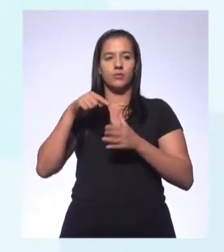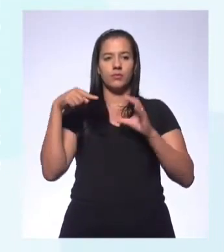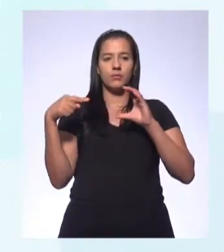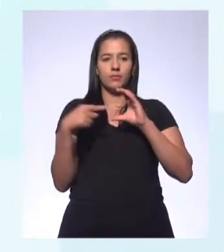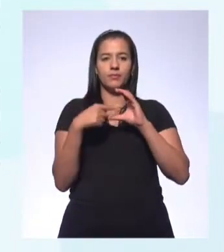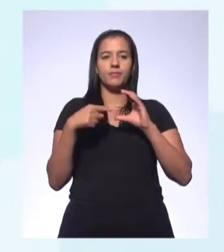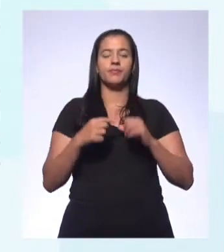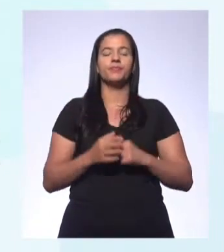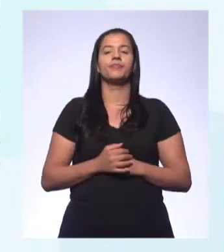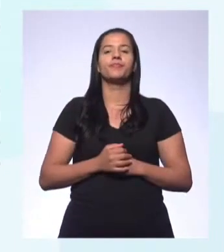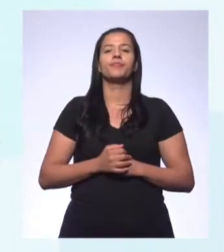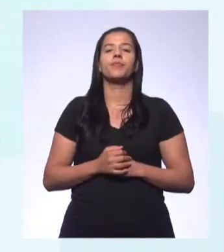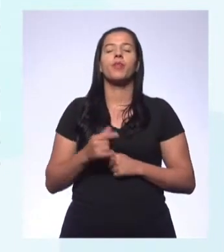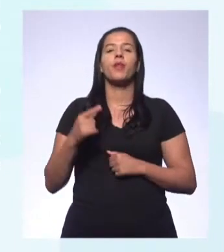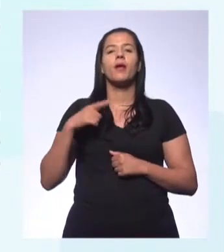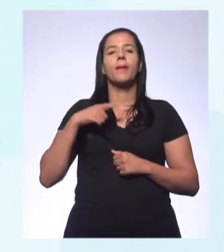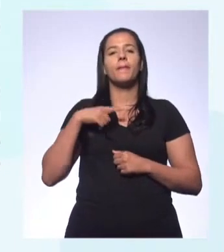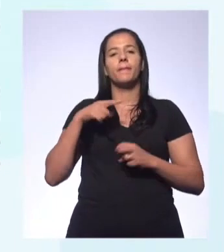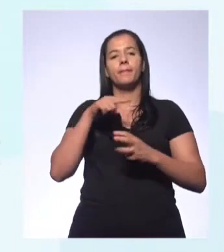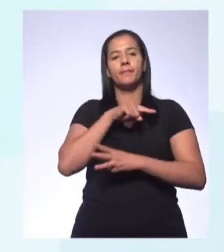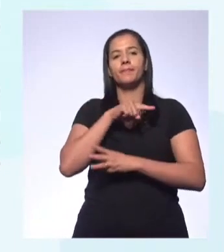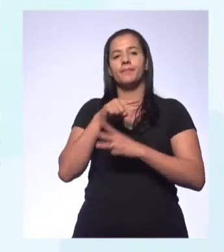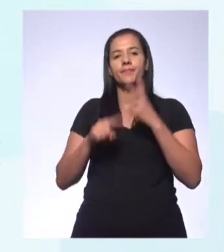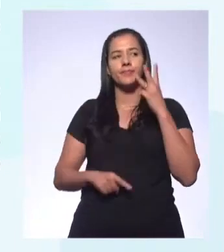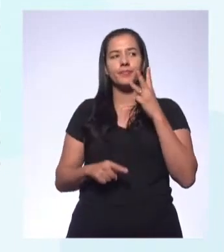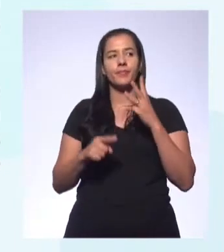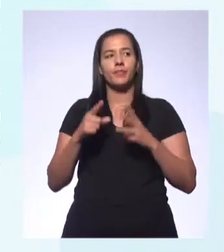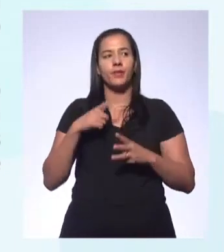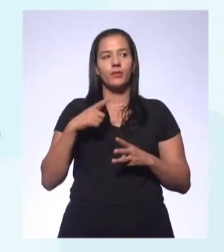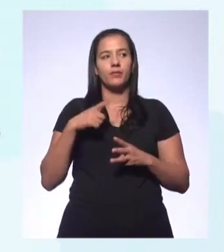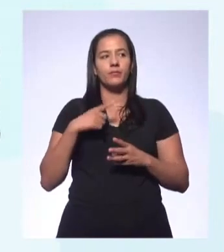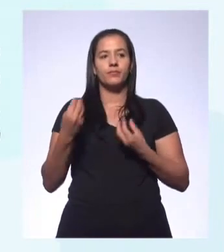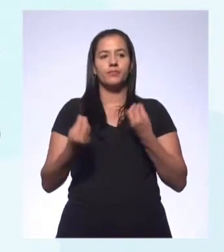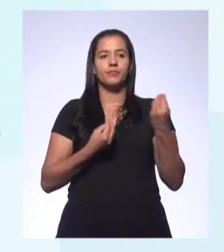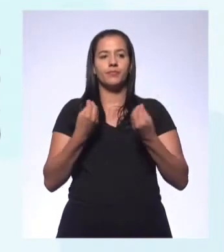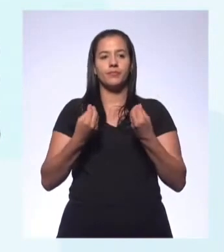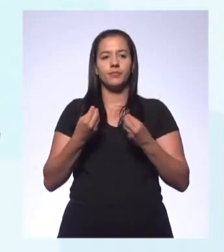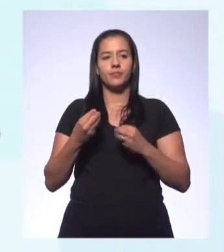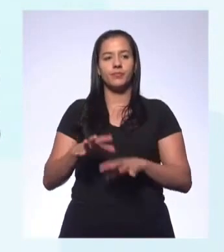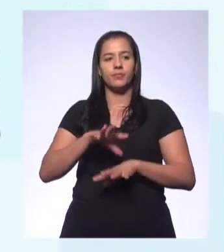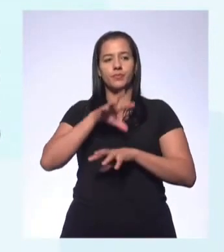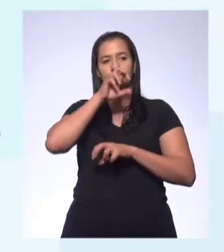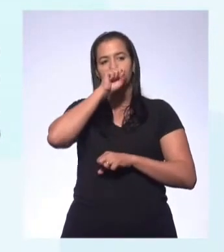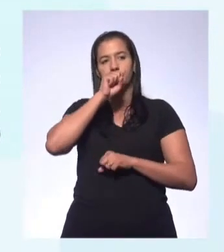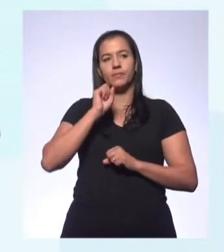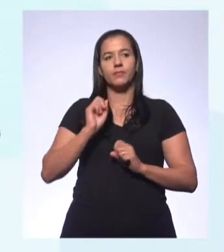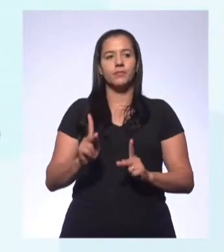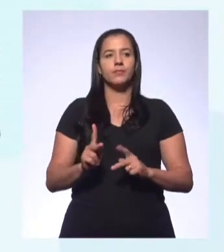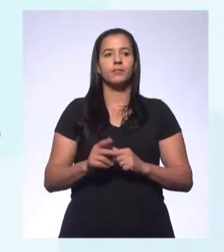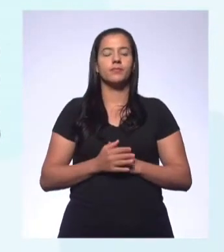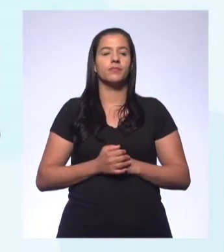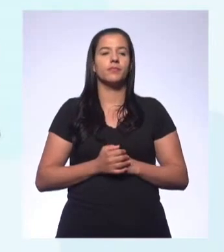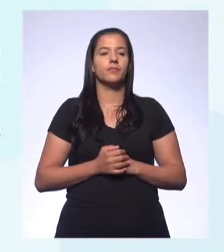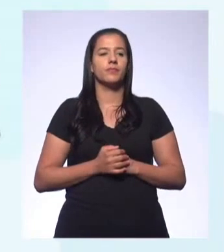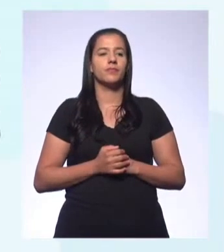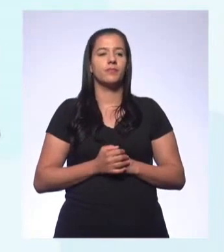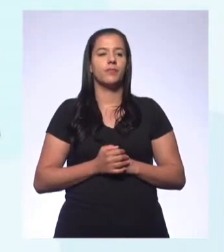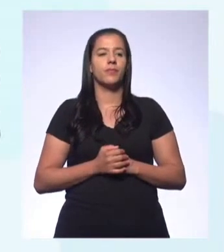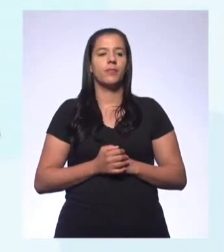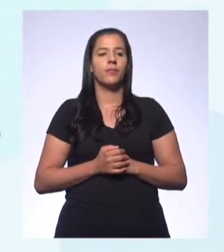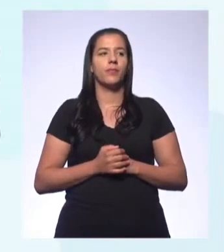nós temos esses 3 reservatórios de oxigênio. Ok? Opa, passou